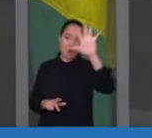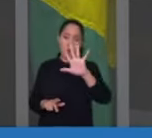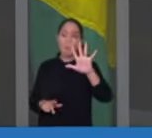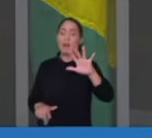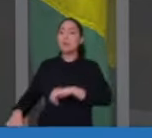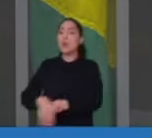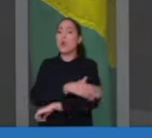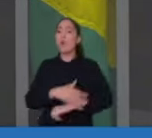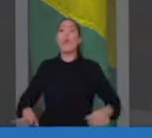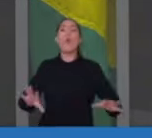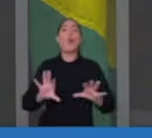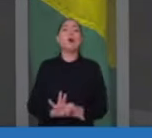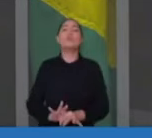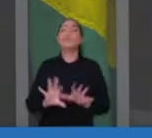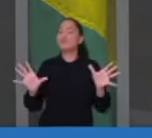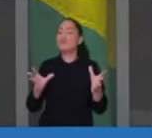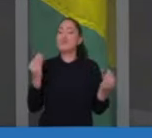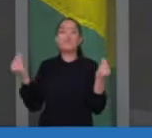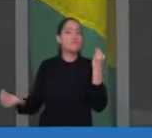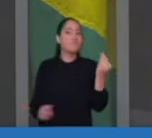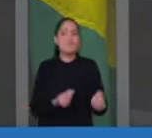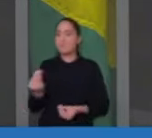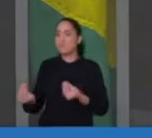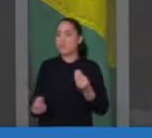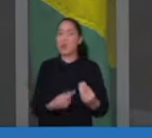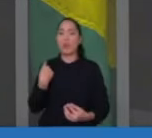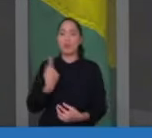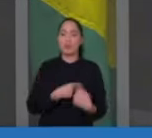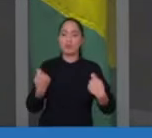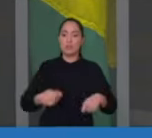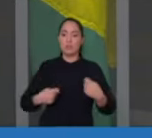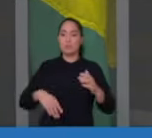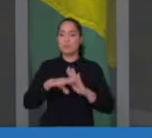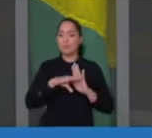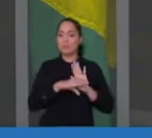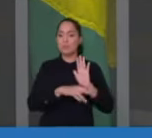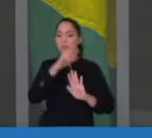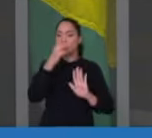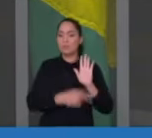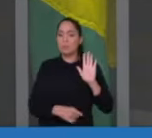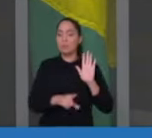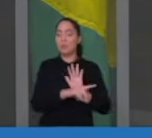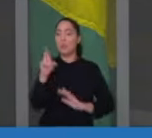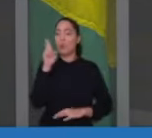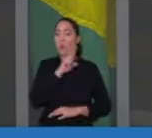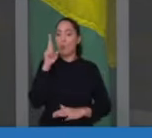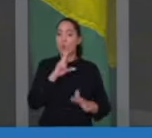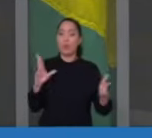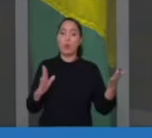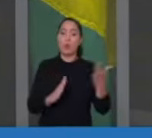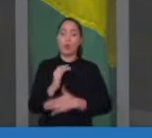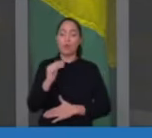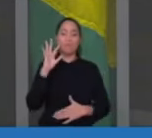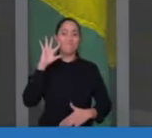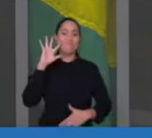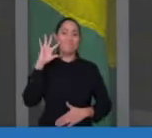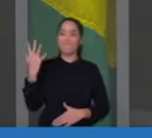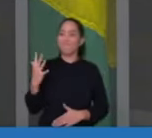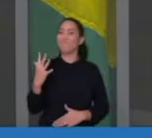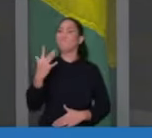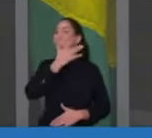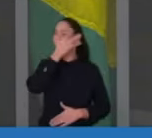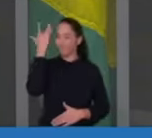ruas nos próximos dias. É urgente a aprovação dessa matéria, porque a cada dia que passa, mais criminosos com